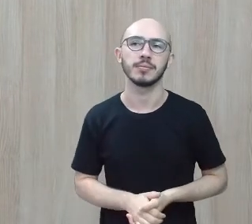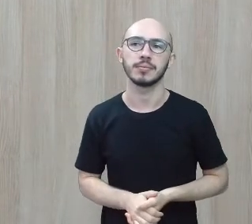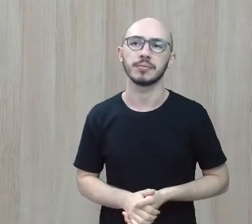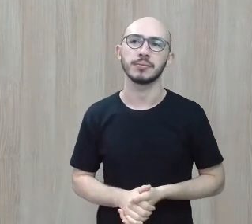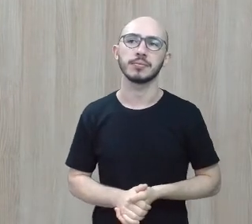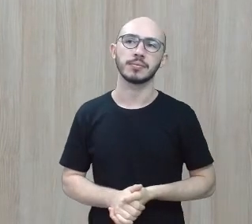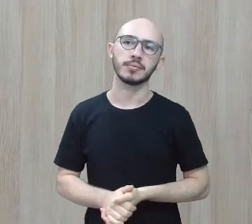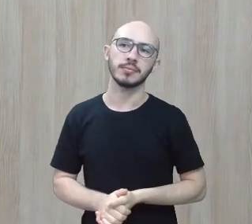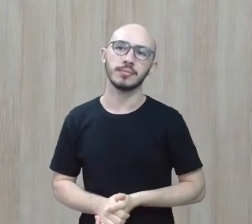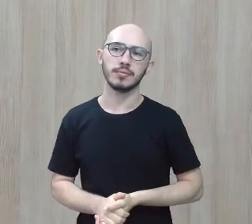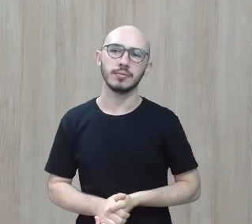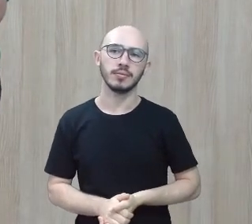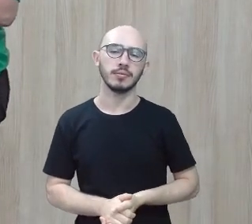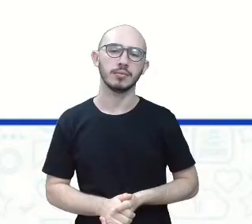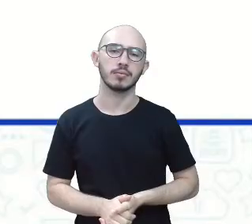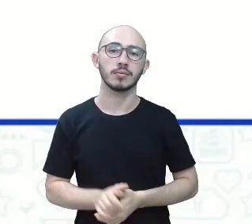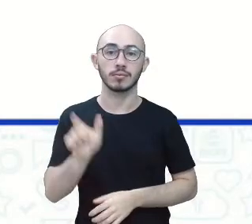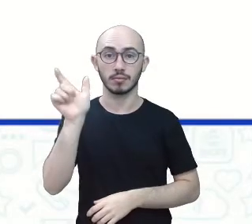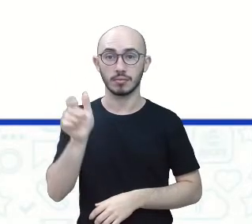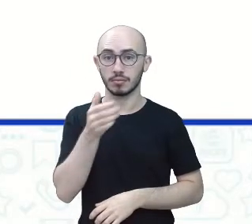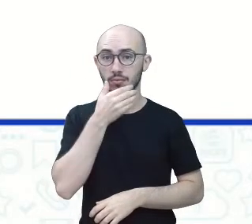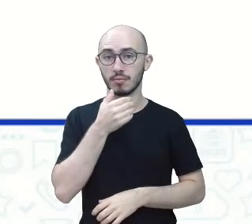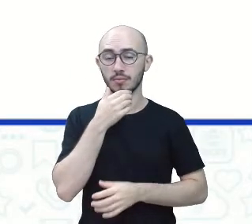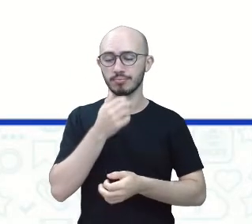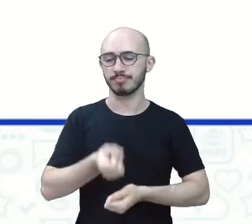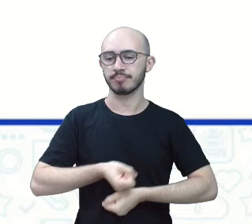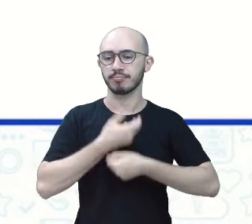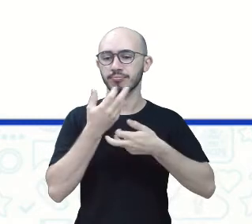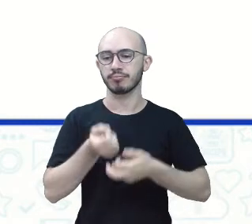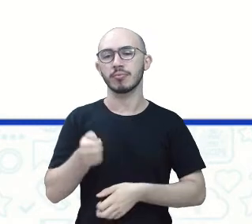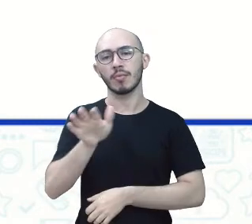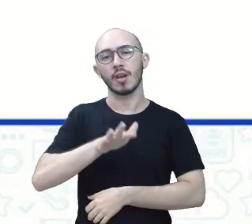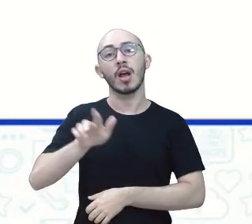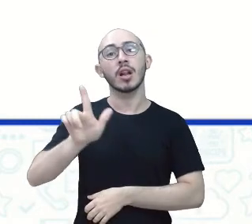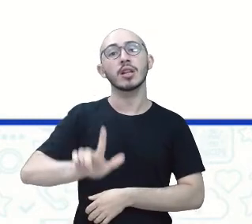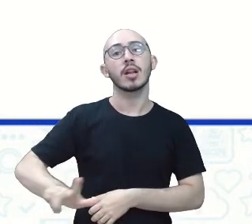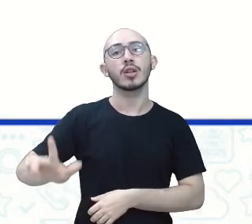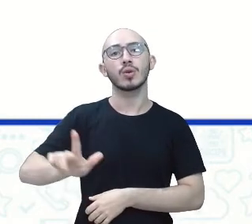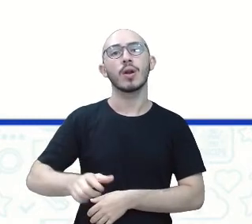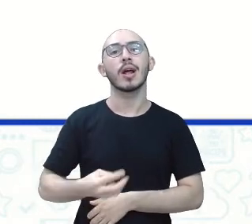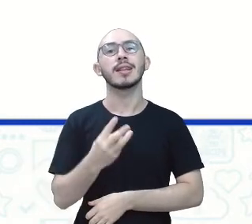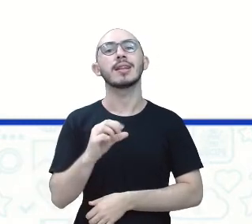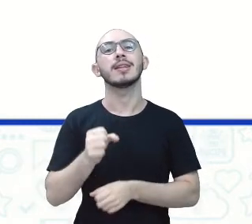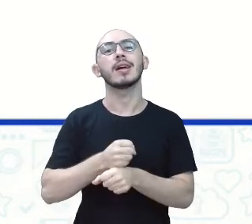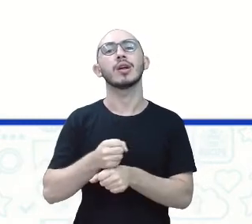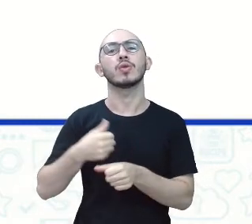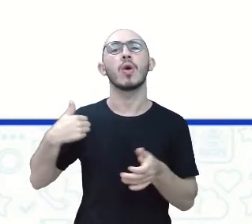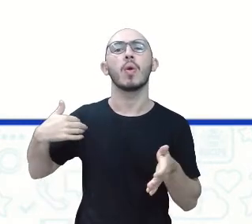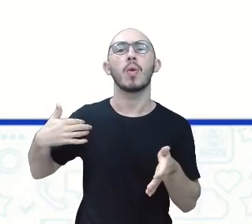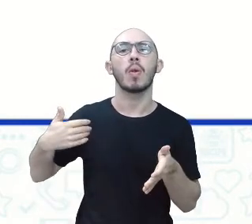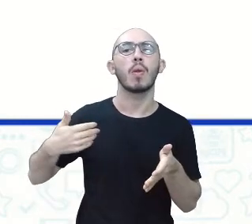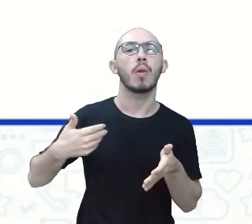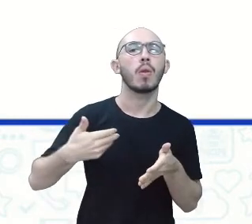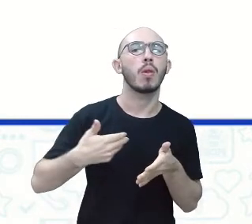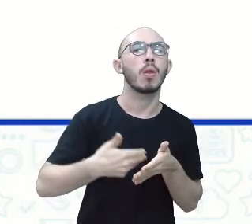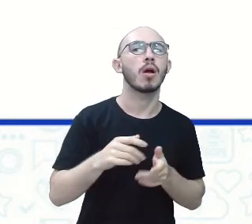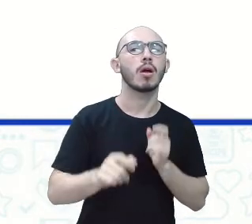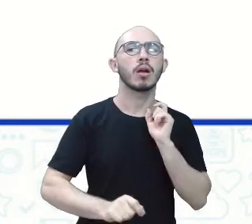Contudo, sua carreira literária se estendeu por mais de 30 anos. É verdadeiramente impossível